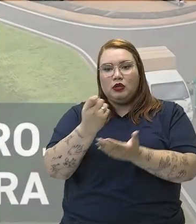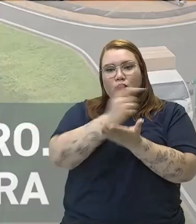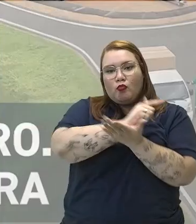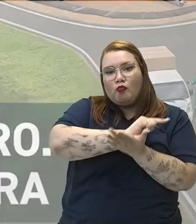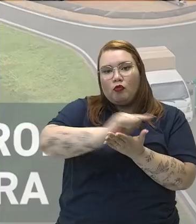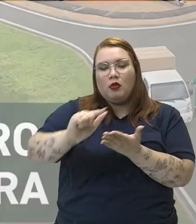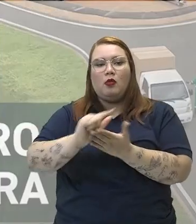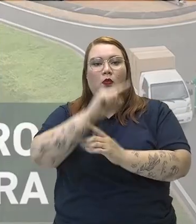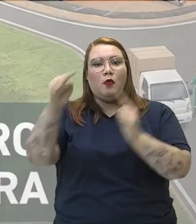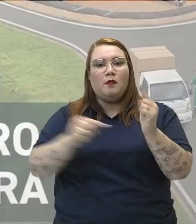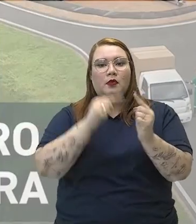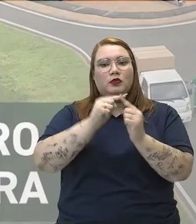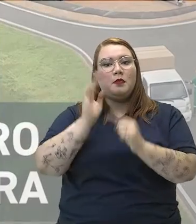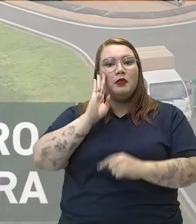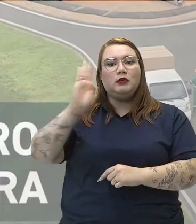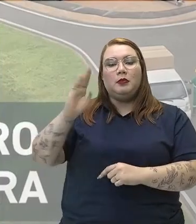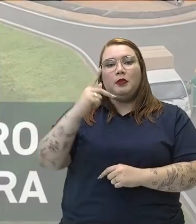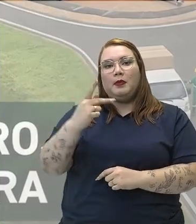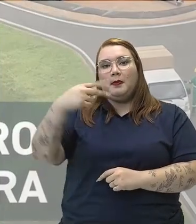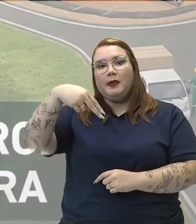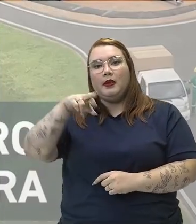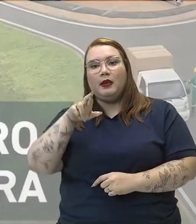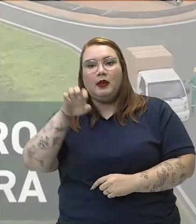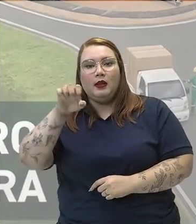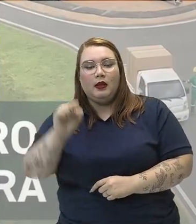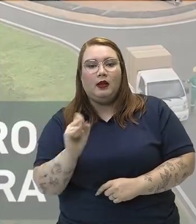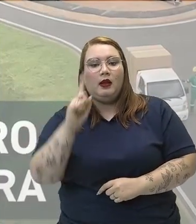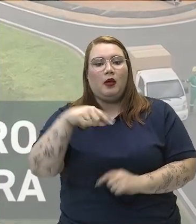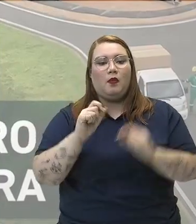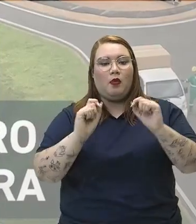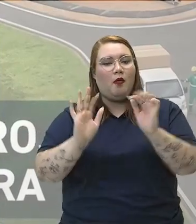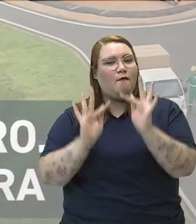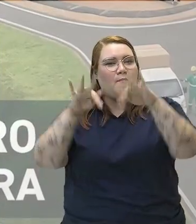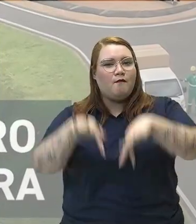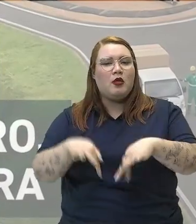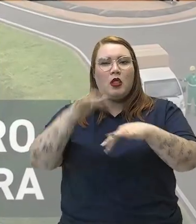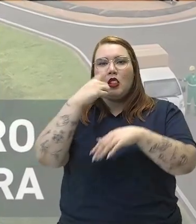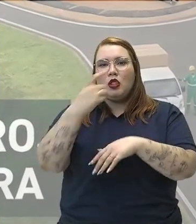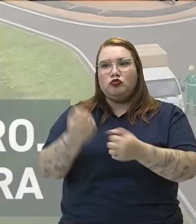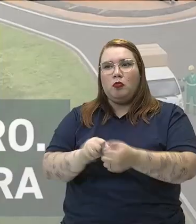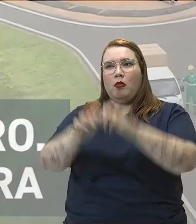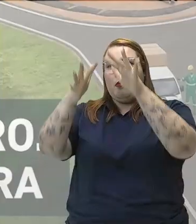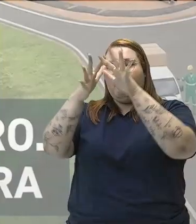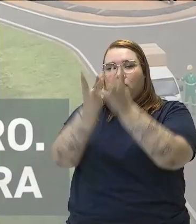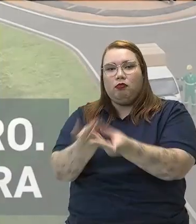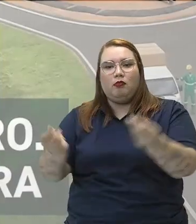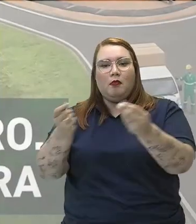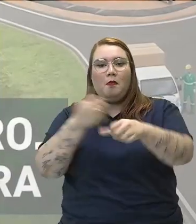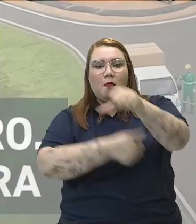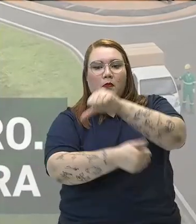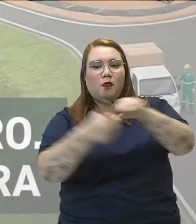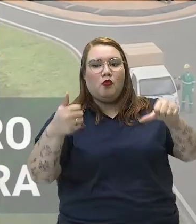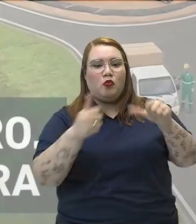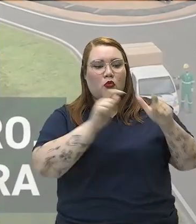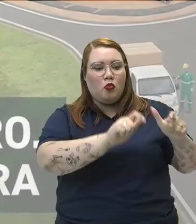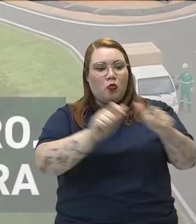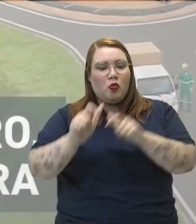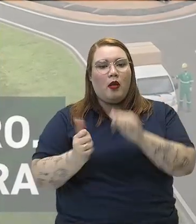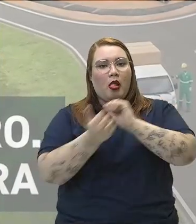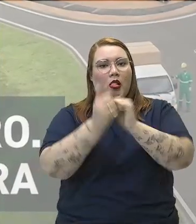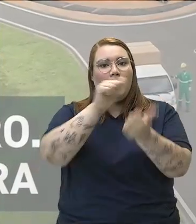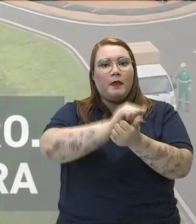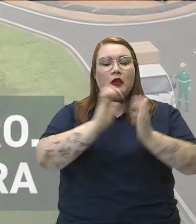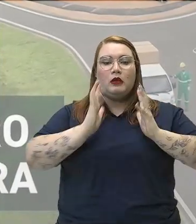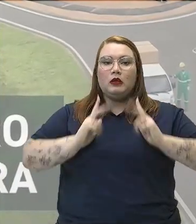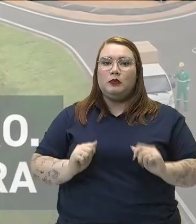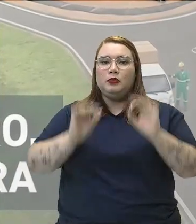mais conhecida da PNRS é o fim dos lixões em todo o país, substituindo-os por aterros sanitários adequados. É